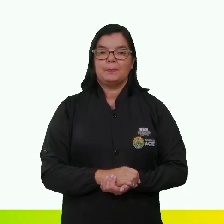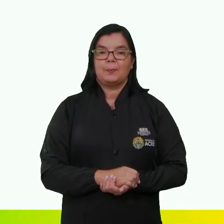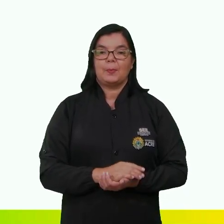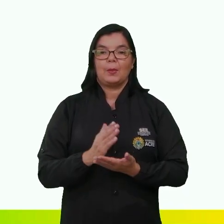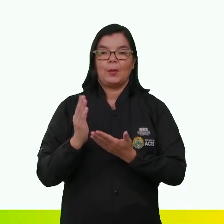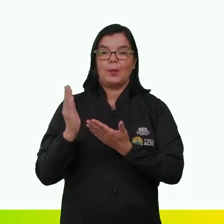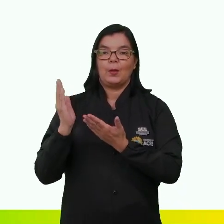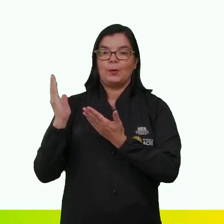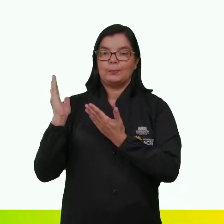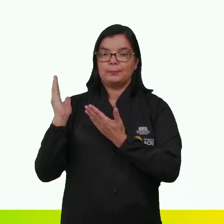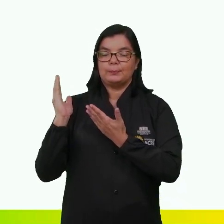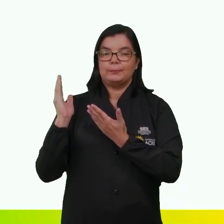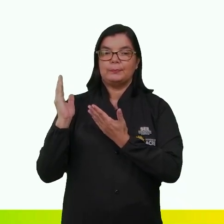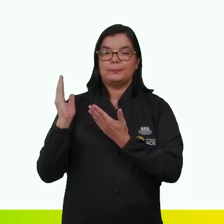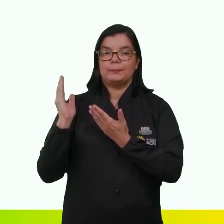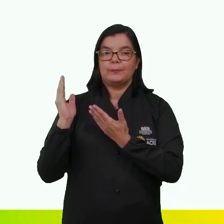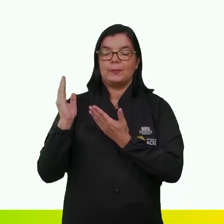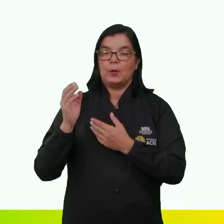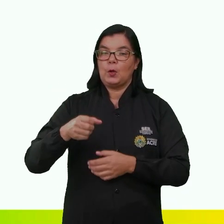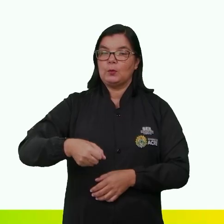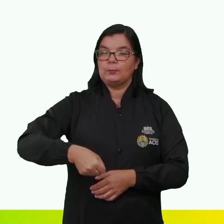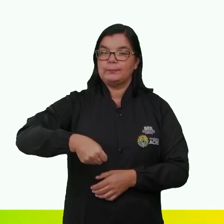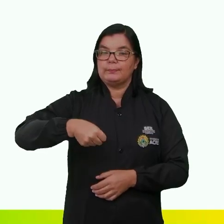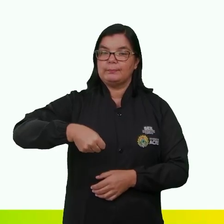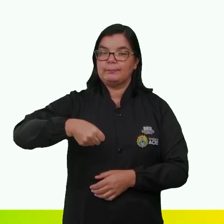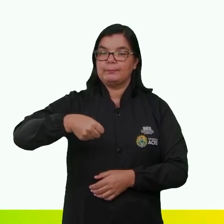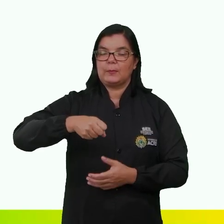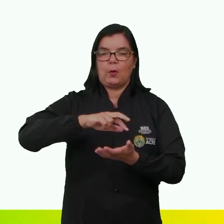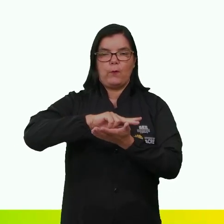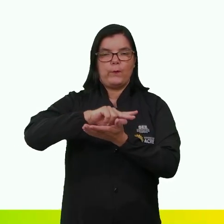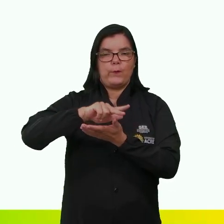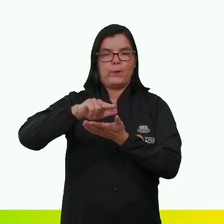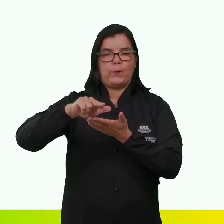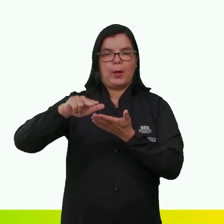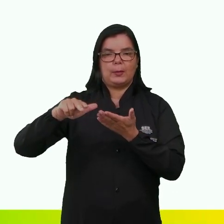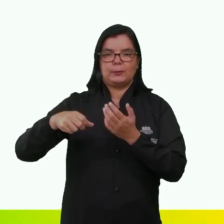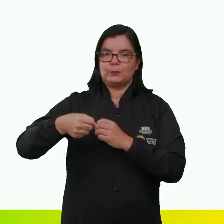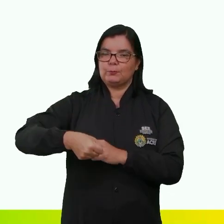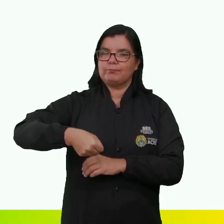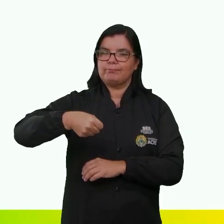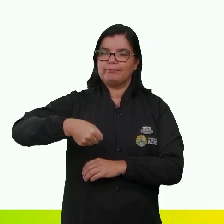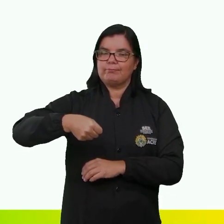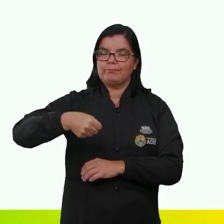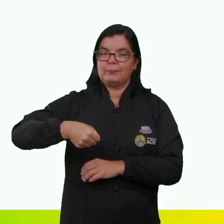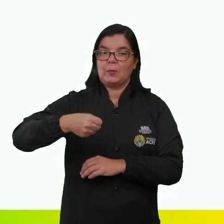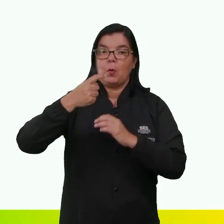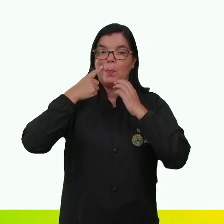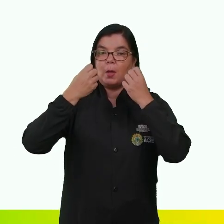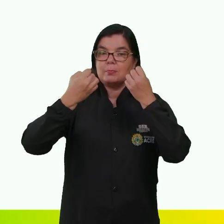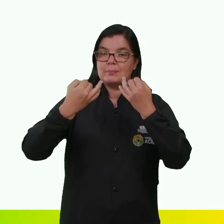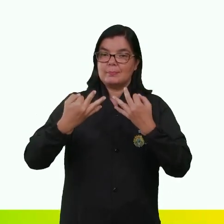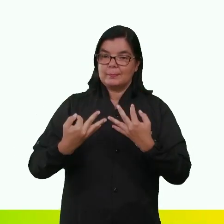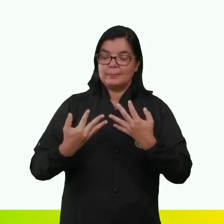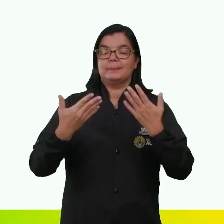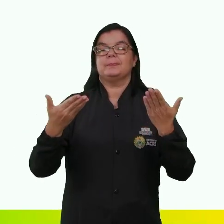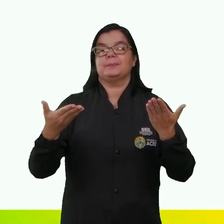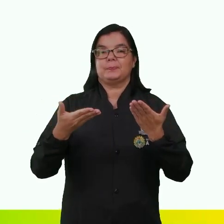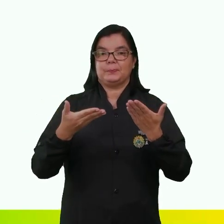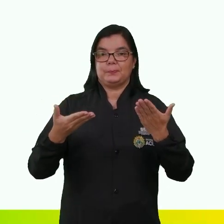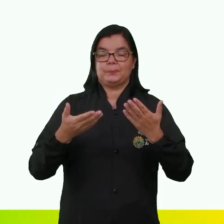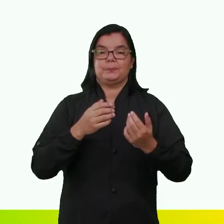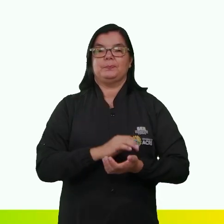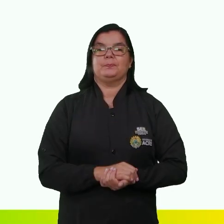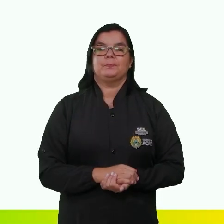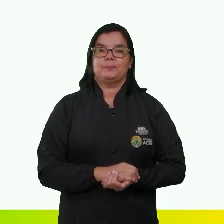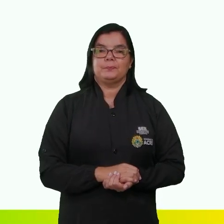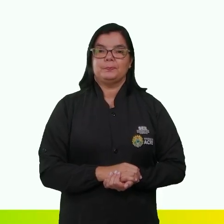Nós temos aqui as mãos segurando justamente diversas sacolas para frisar o que eu ponderei agora há